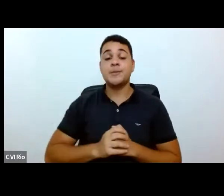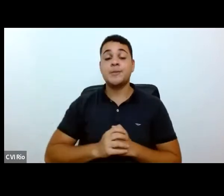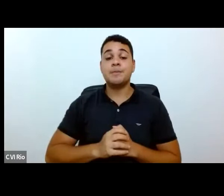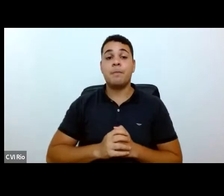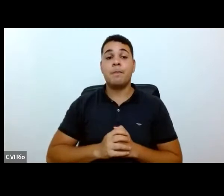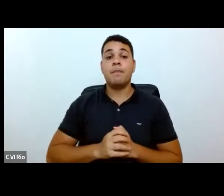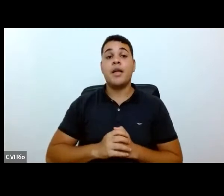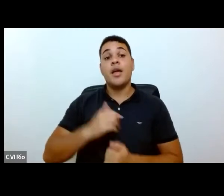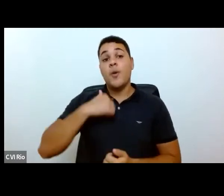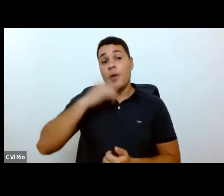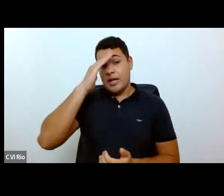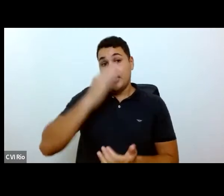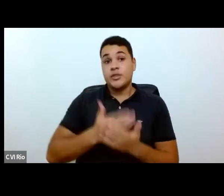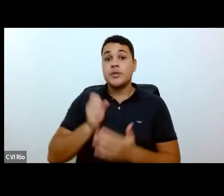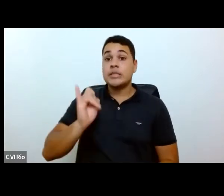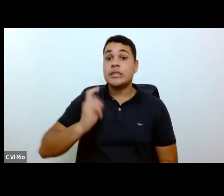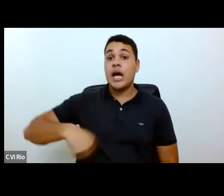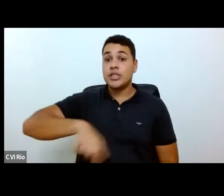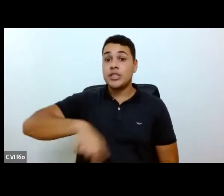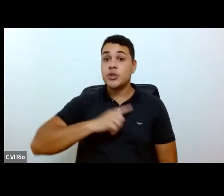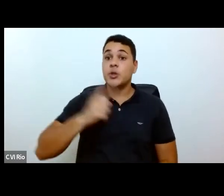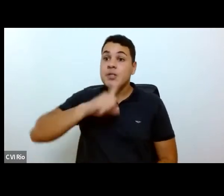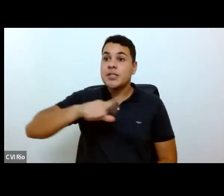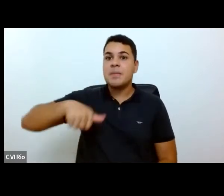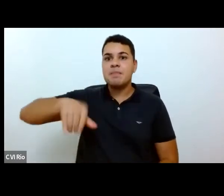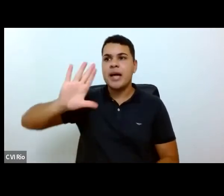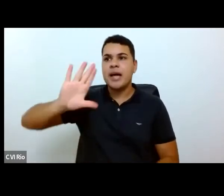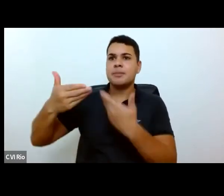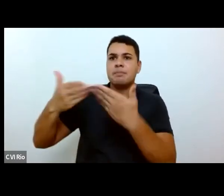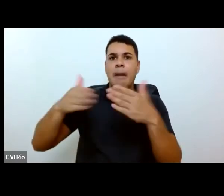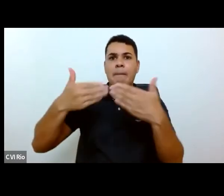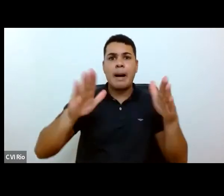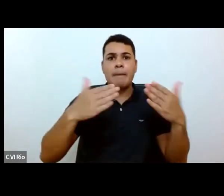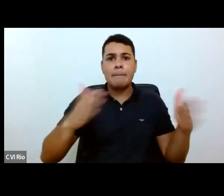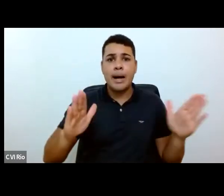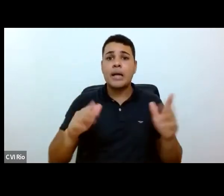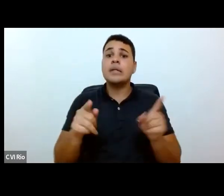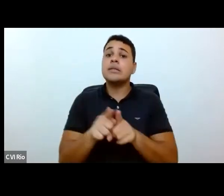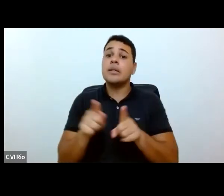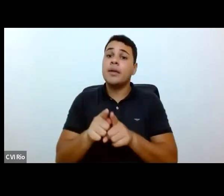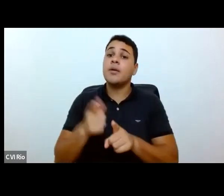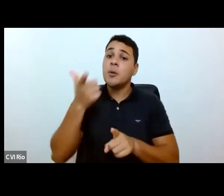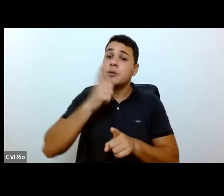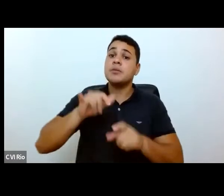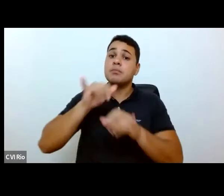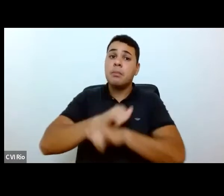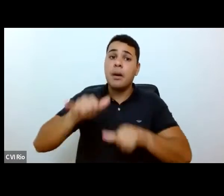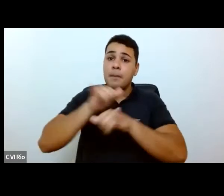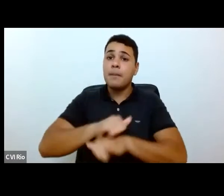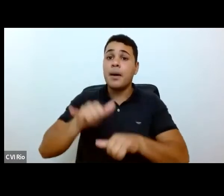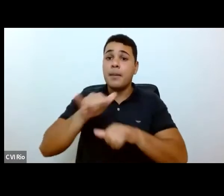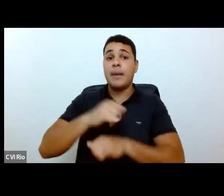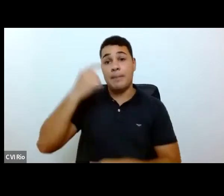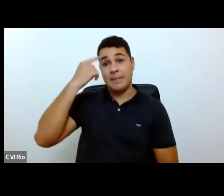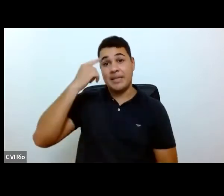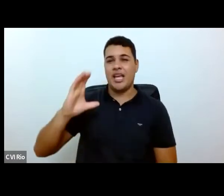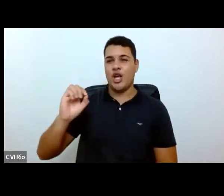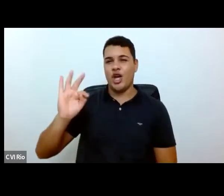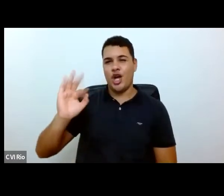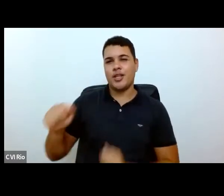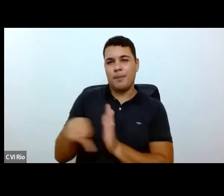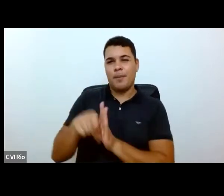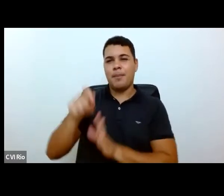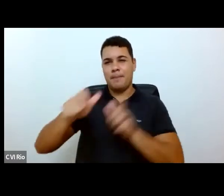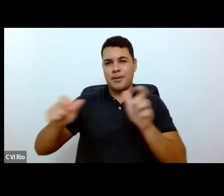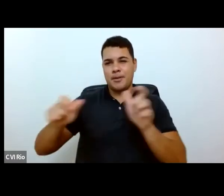Acredito que a ampliação das cotas deve ser pensada, cotas trans, em uma perspectiva múltipla, né? Desde a educação